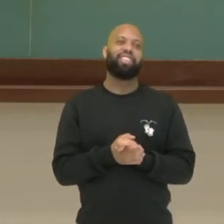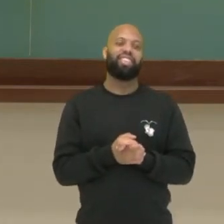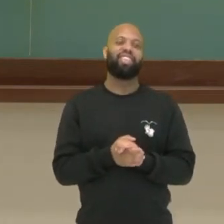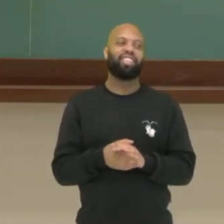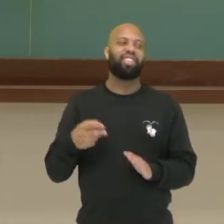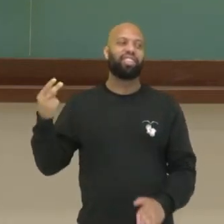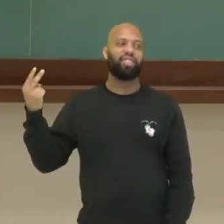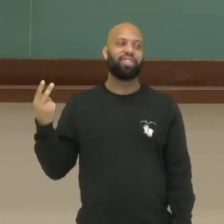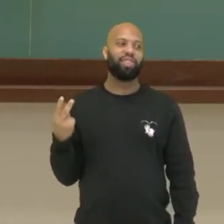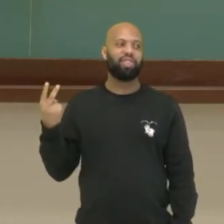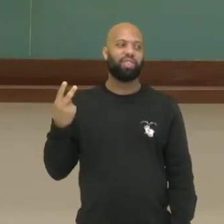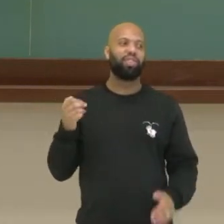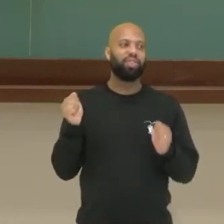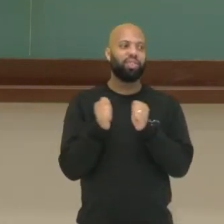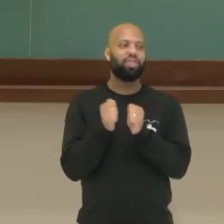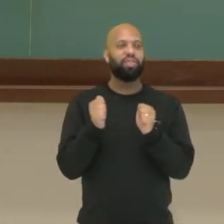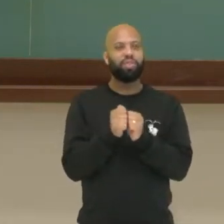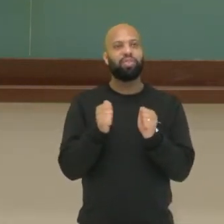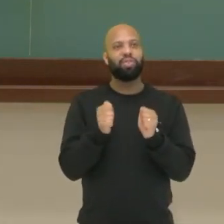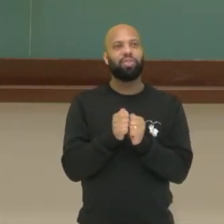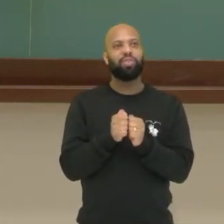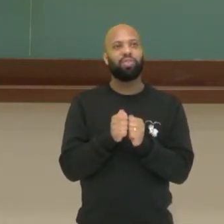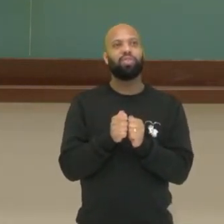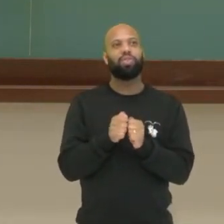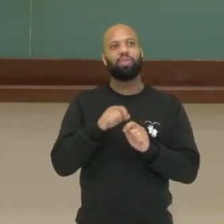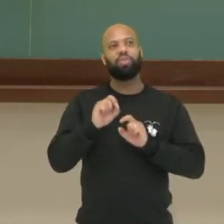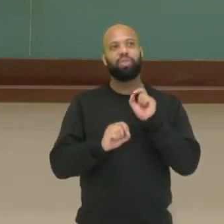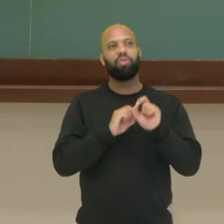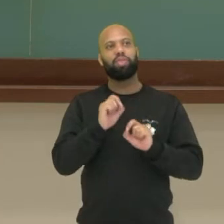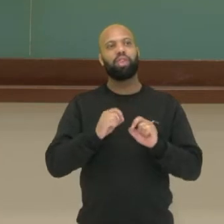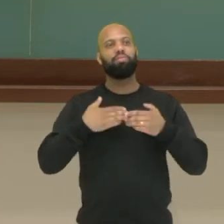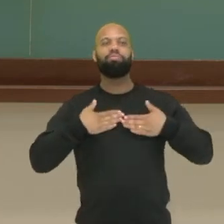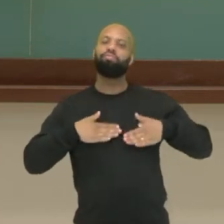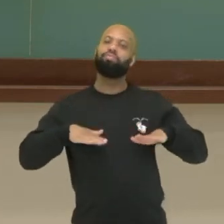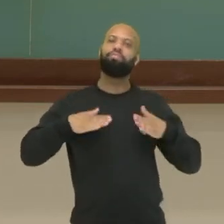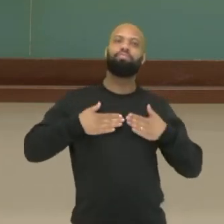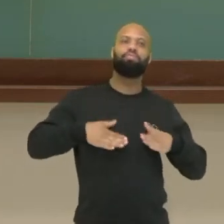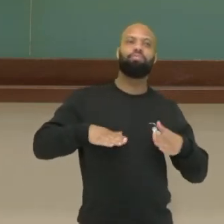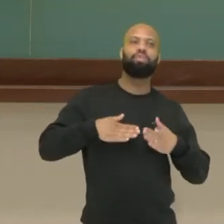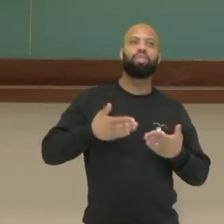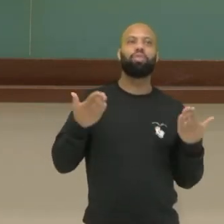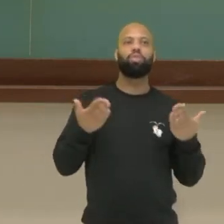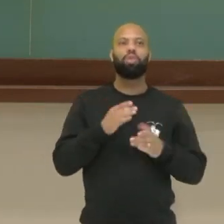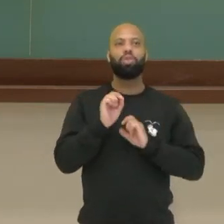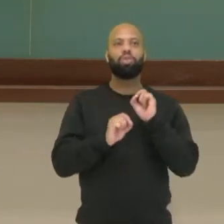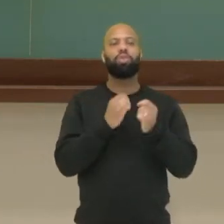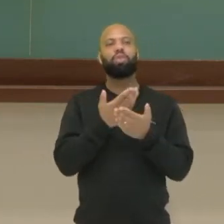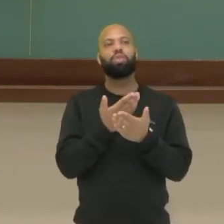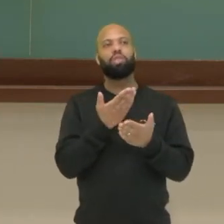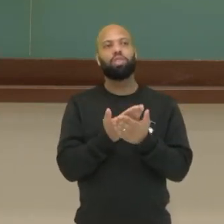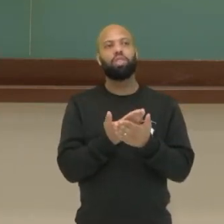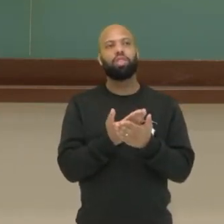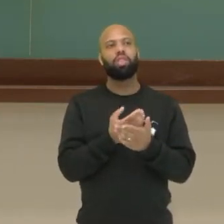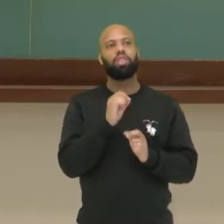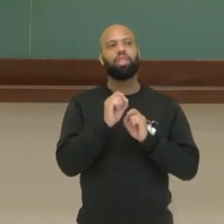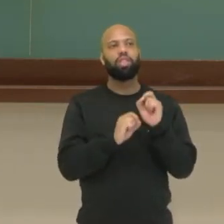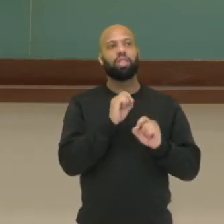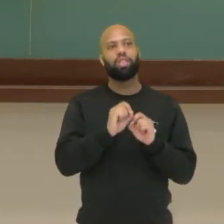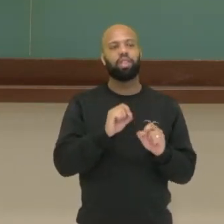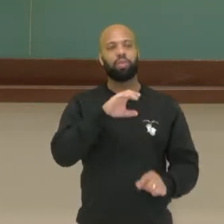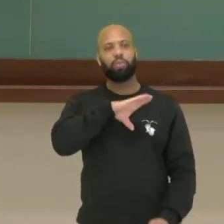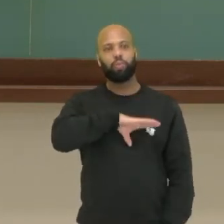e o Natan aqui, muito de boas hoje, muito suci. Vamos falar um pouquinho, então, sobre a